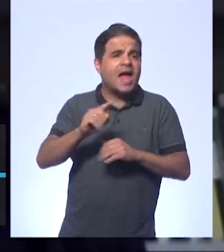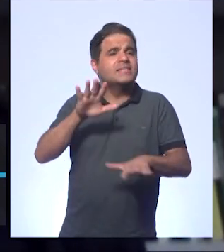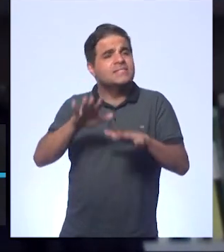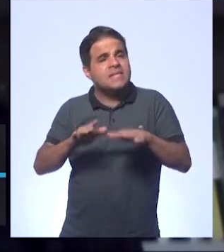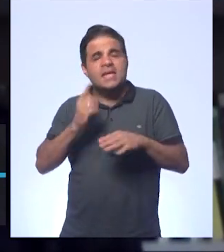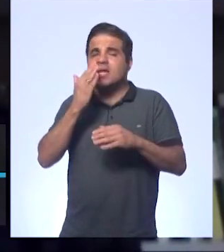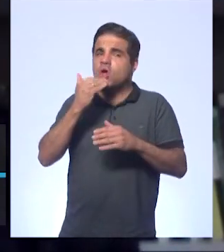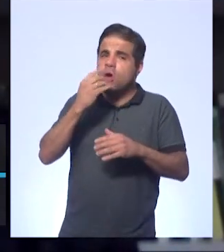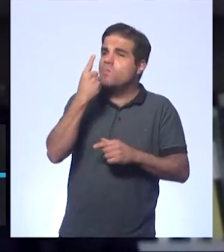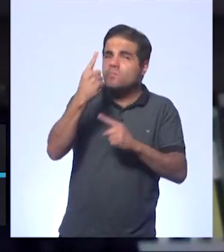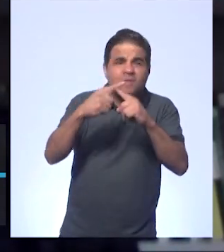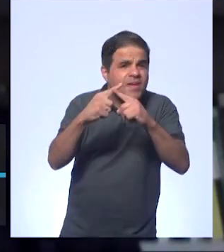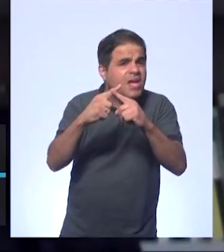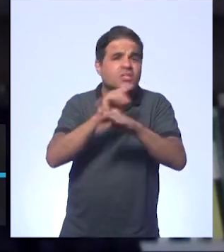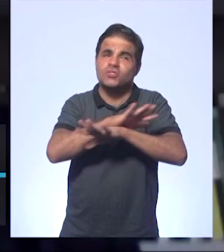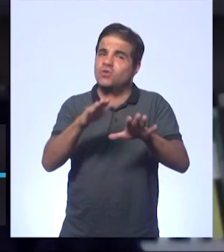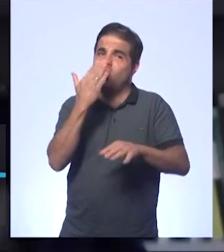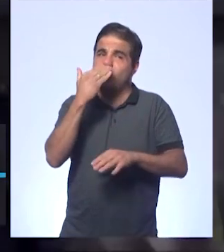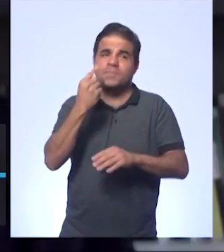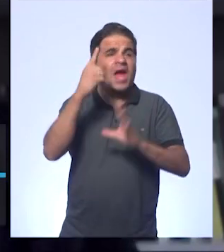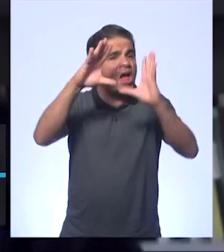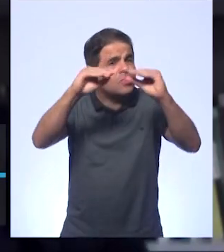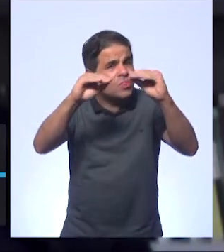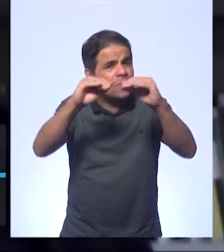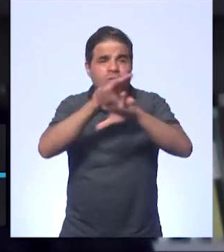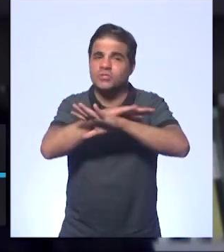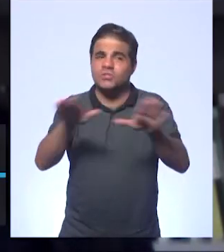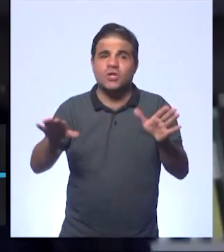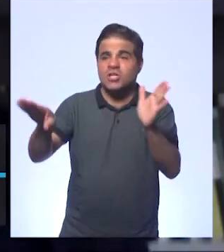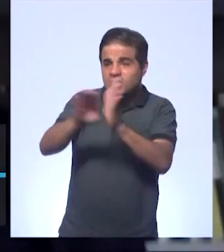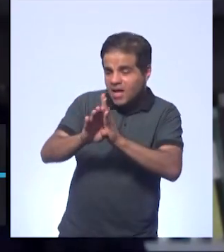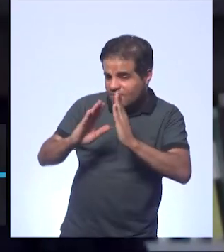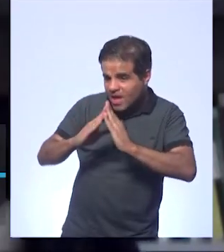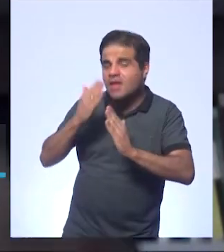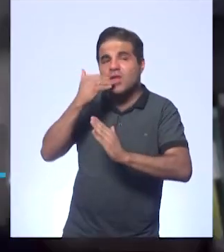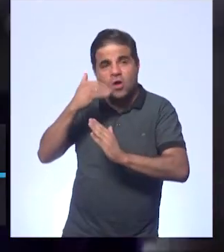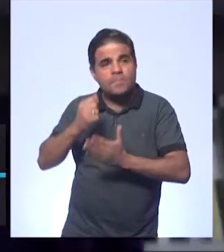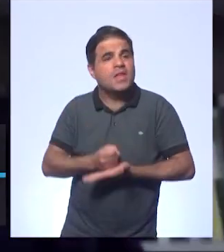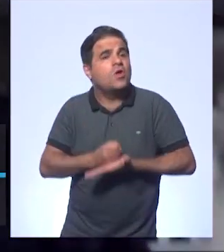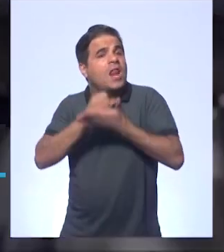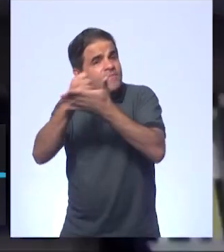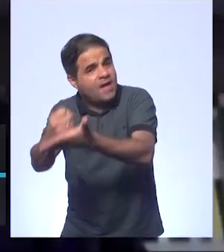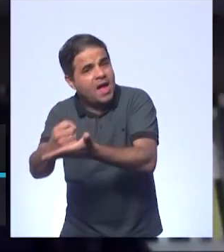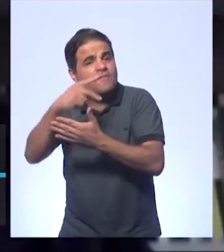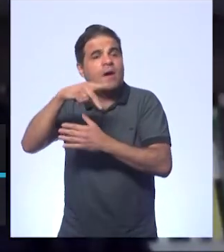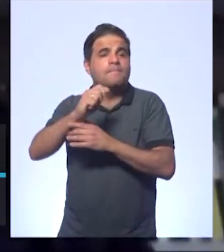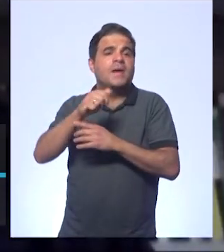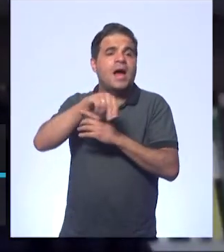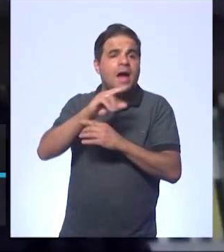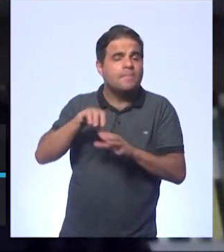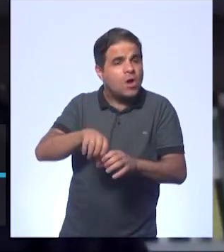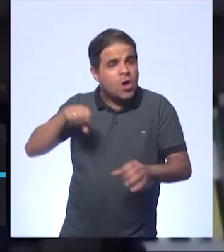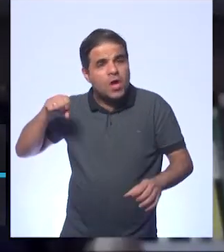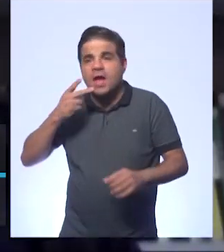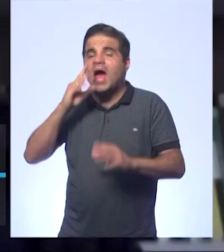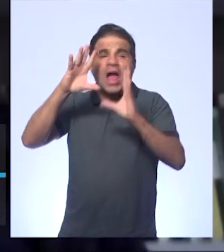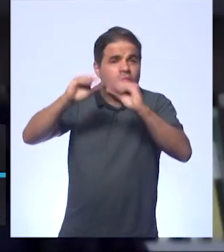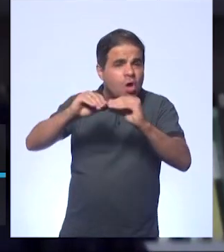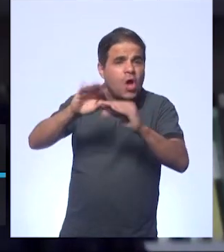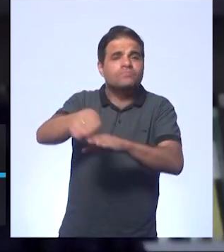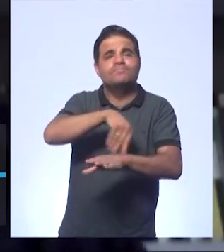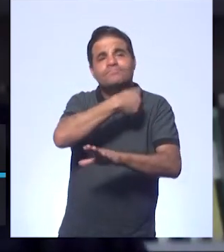tínhamos uma refeição por dia. À noite, quando chegássemos em casa. Então, a gente levava pamonha. A gente virava à